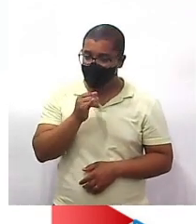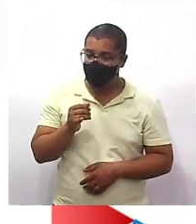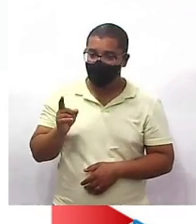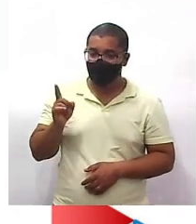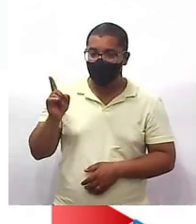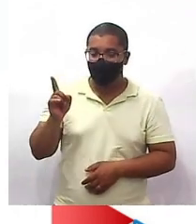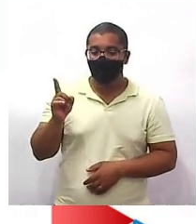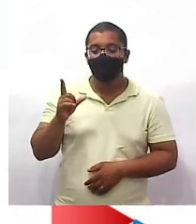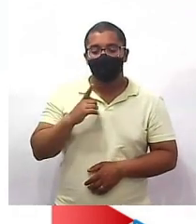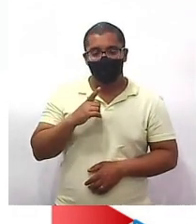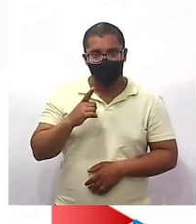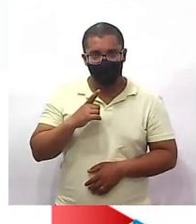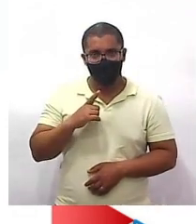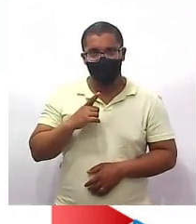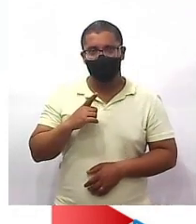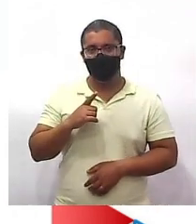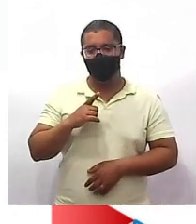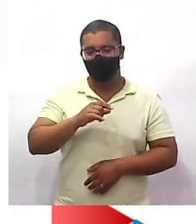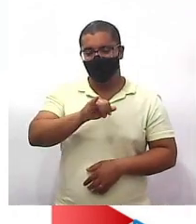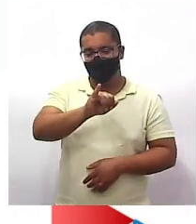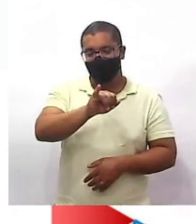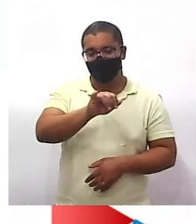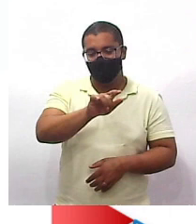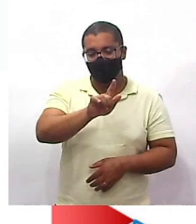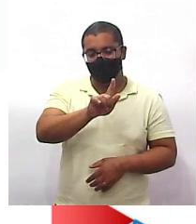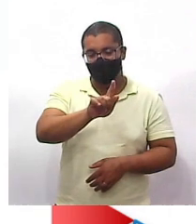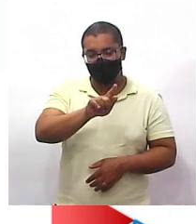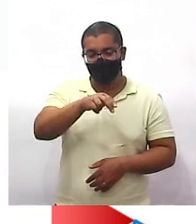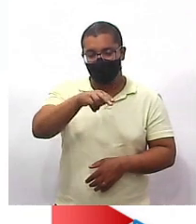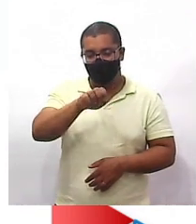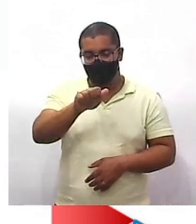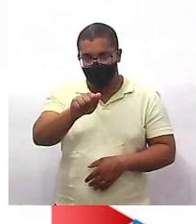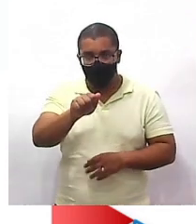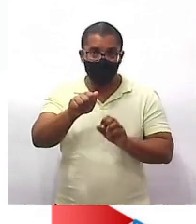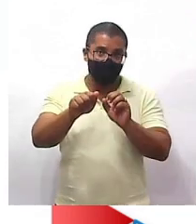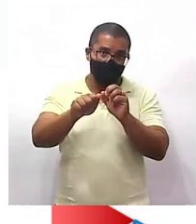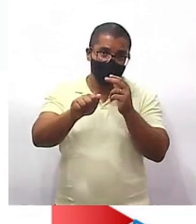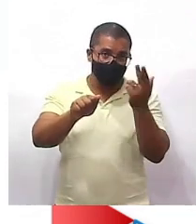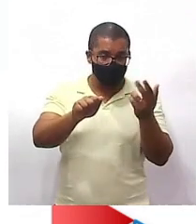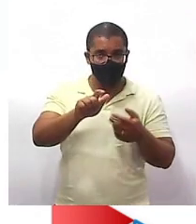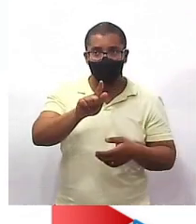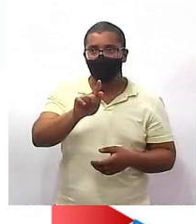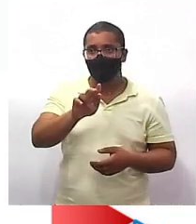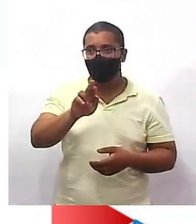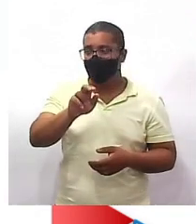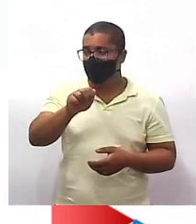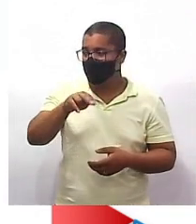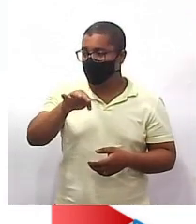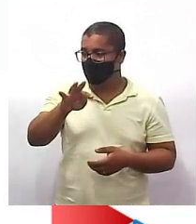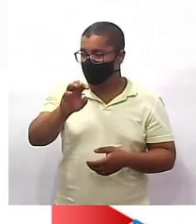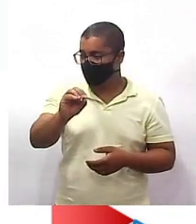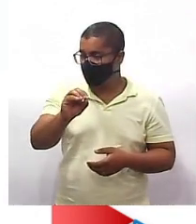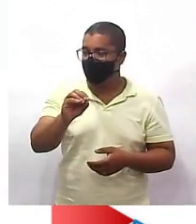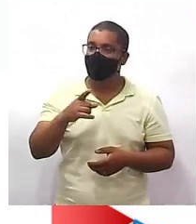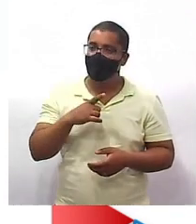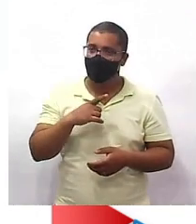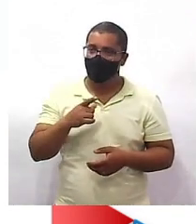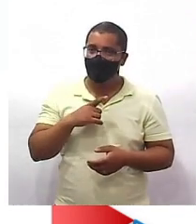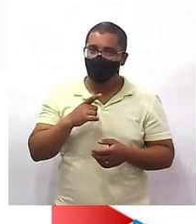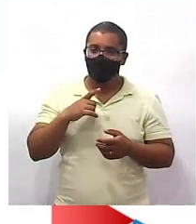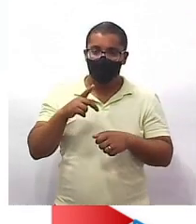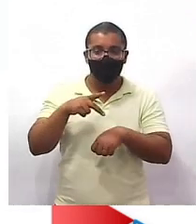tem as ígneas, no caso o granito, que é uma rocha intrusiva, que é formada